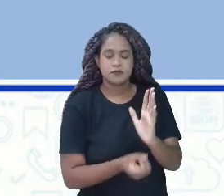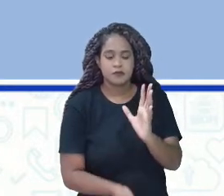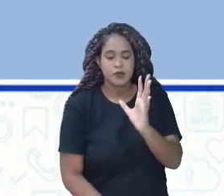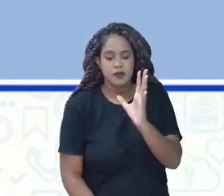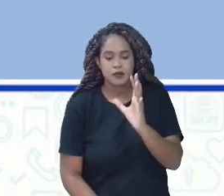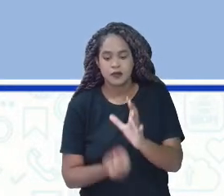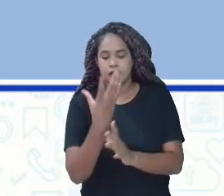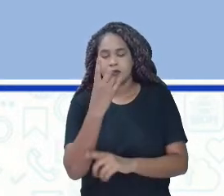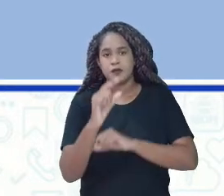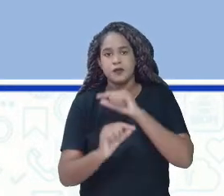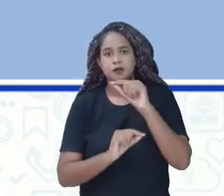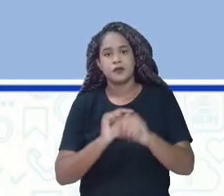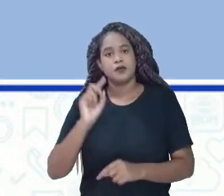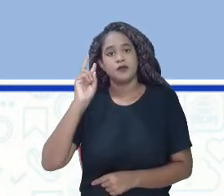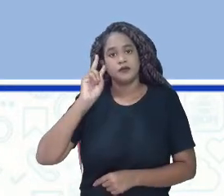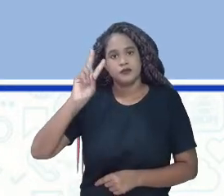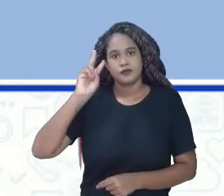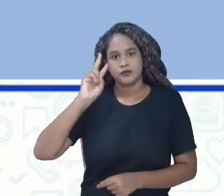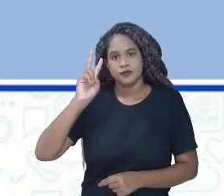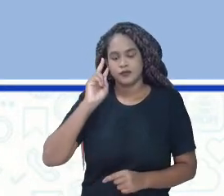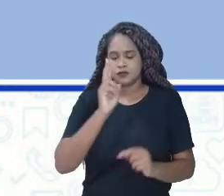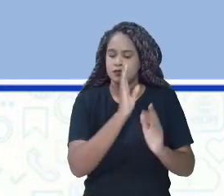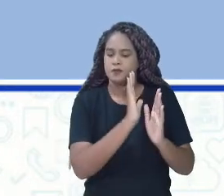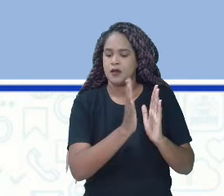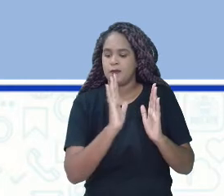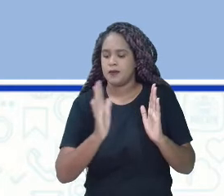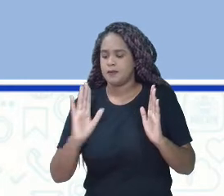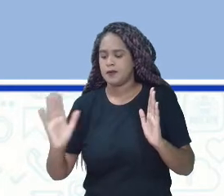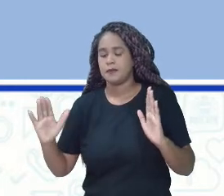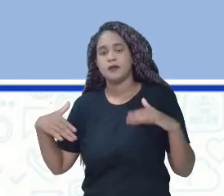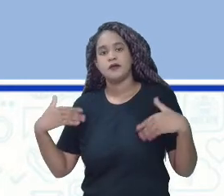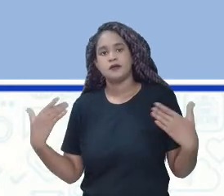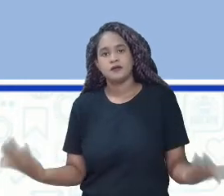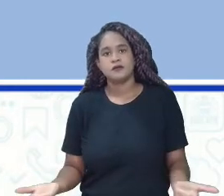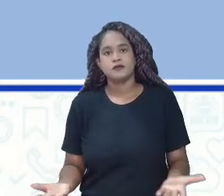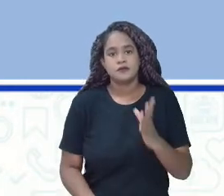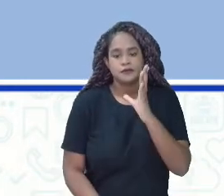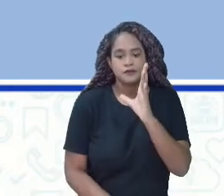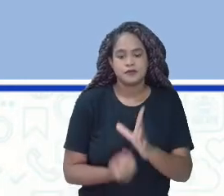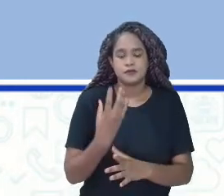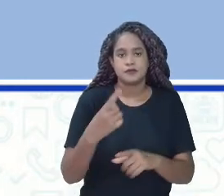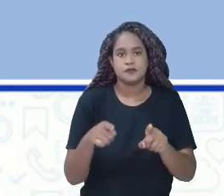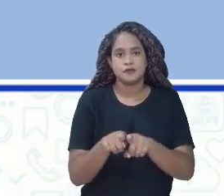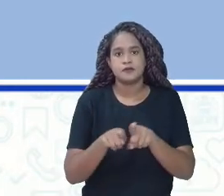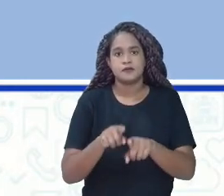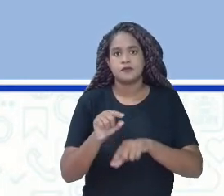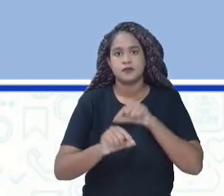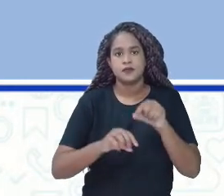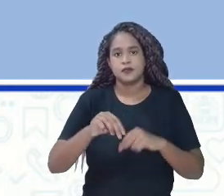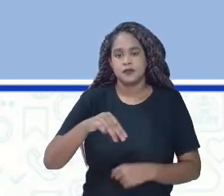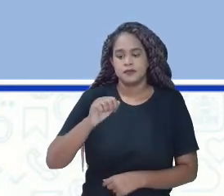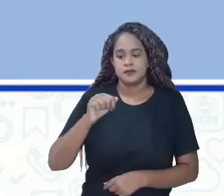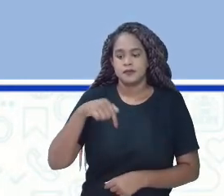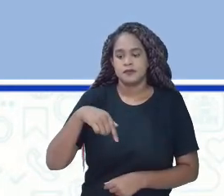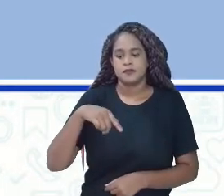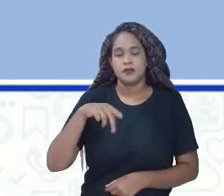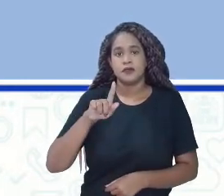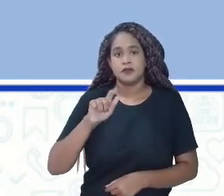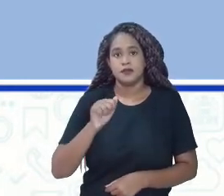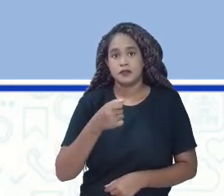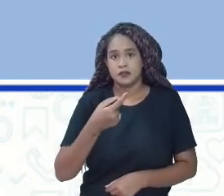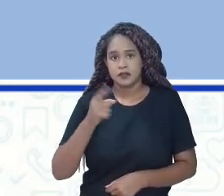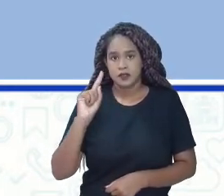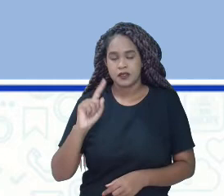às histórias em sequência, consequentemente originando o mangá. Nesse